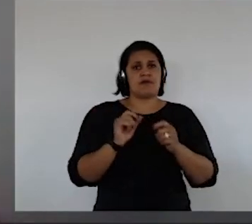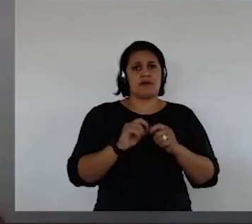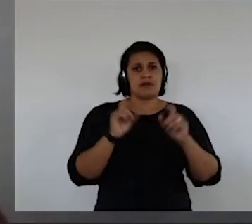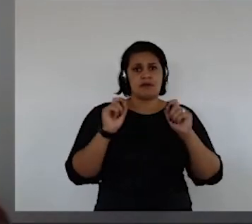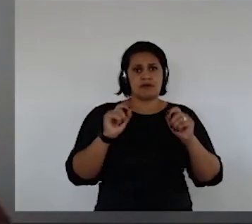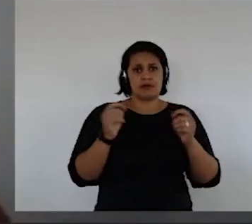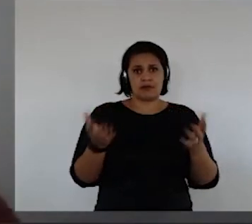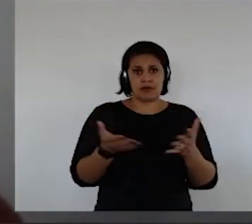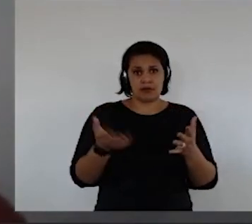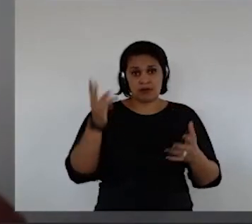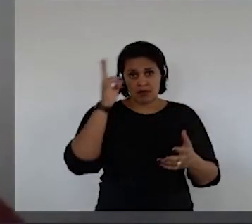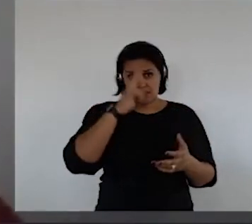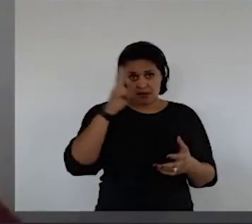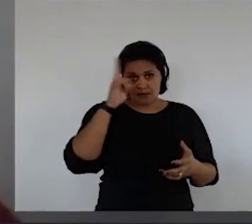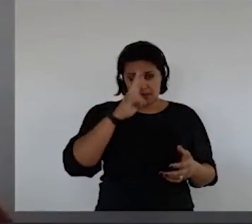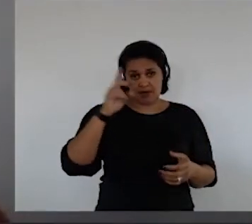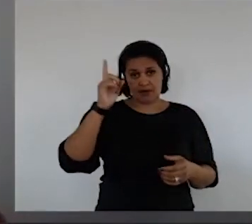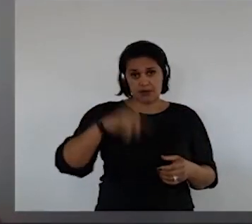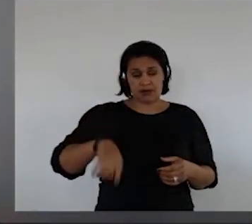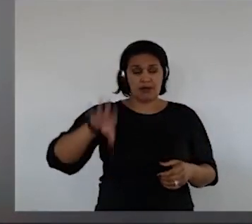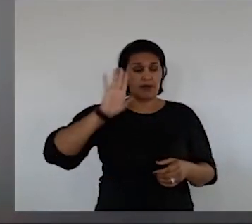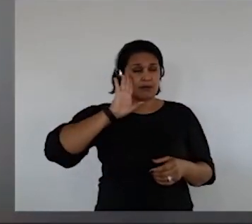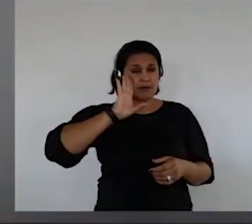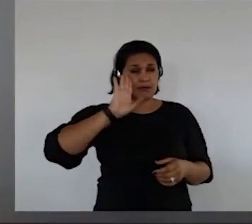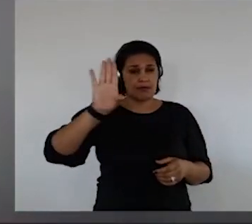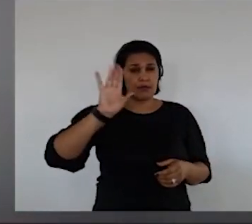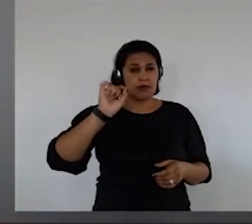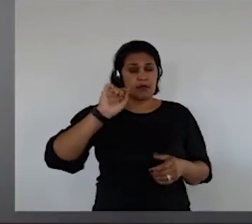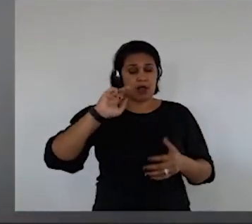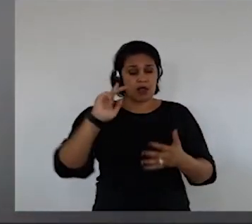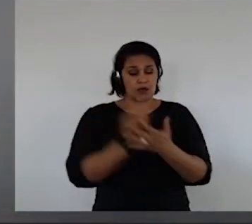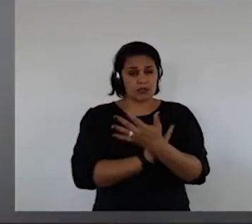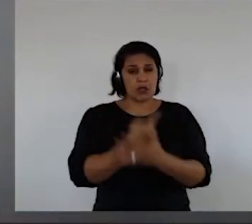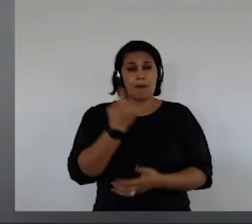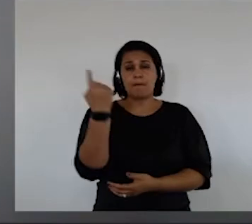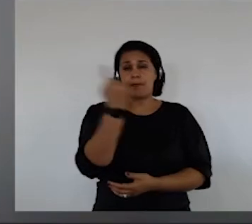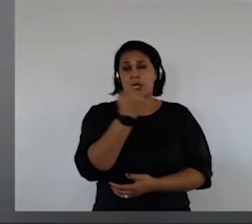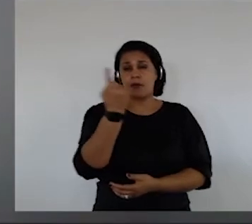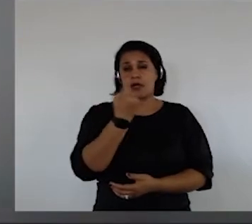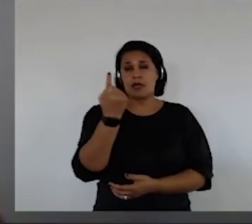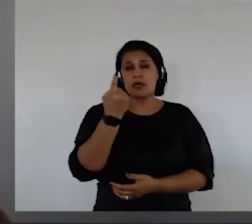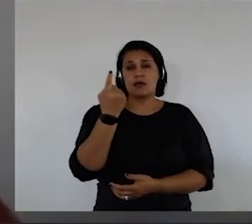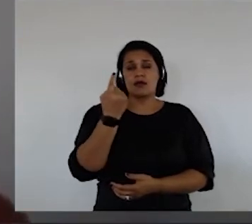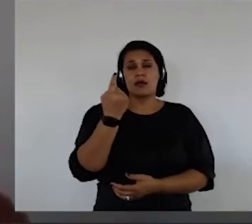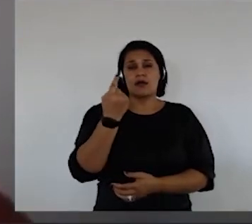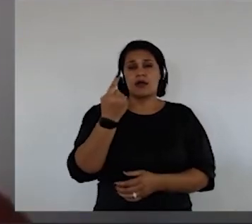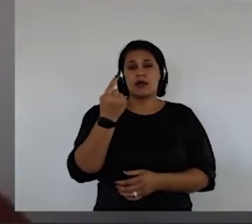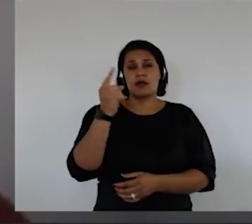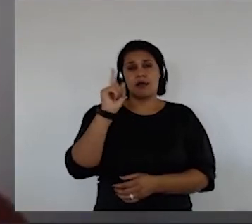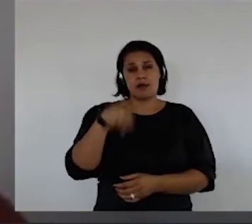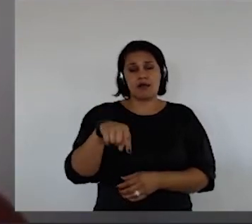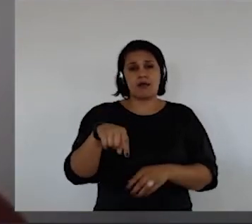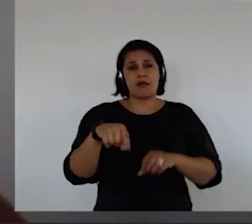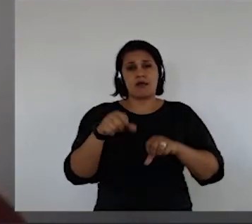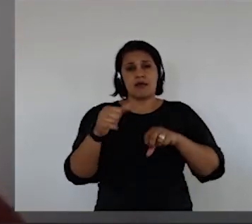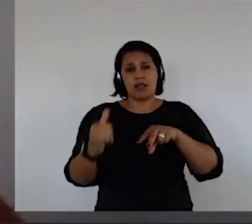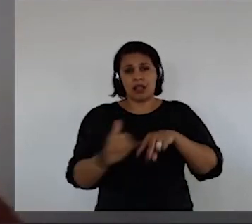aqui e lembrar que a primeira vítima de coronavírus no Brasil foi uma empregada